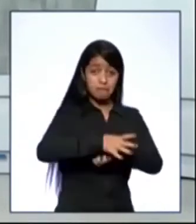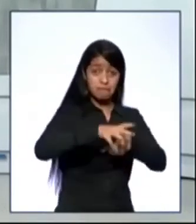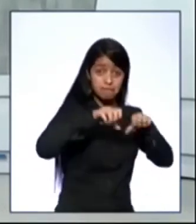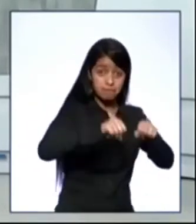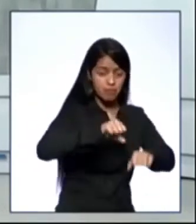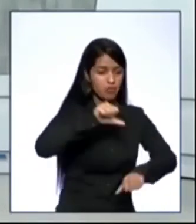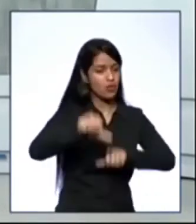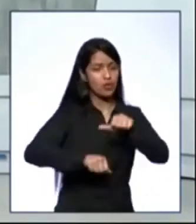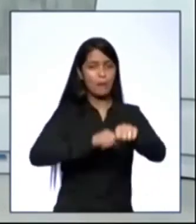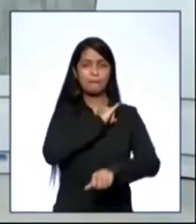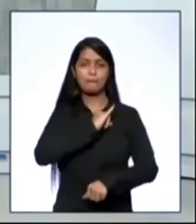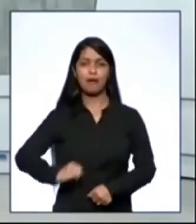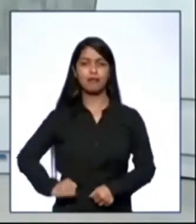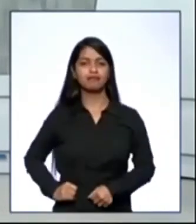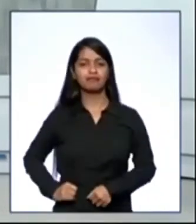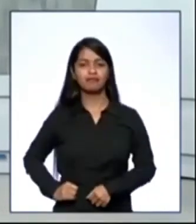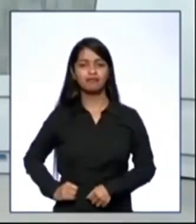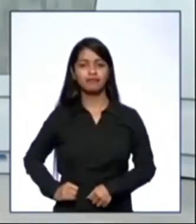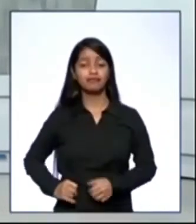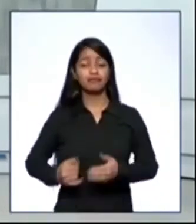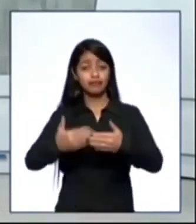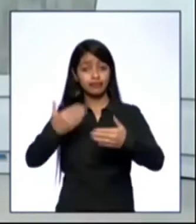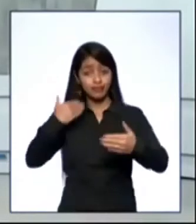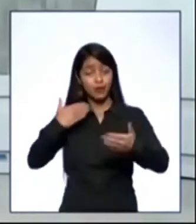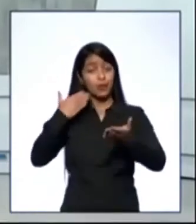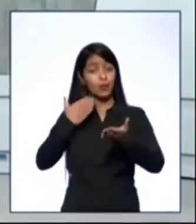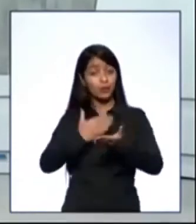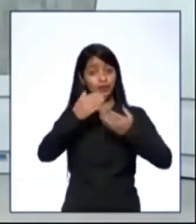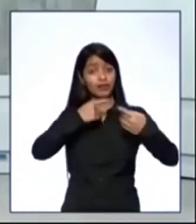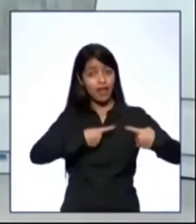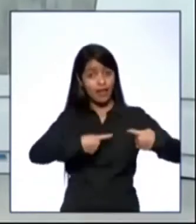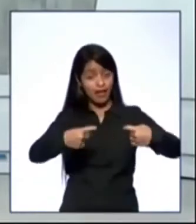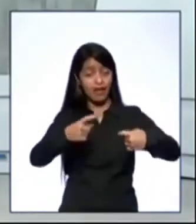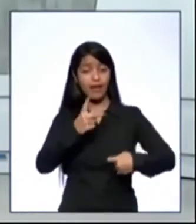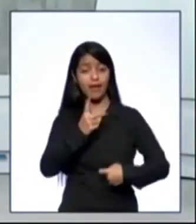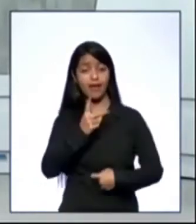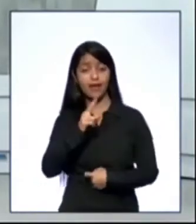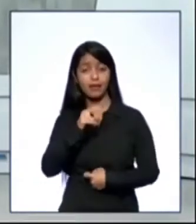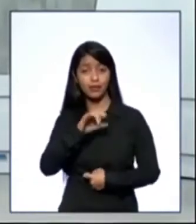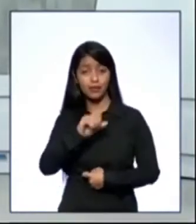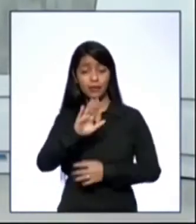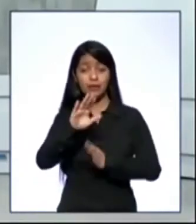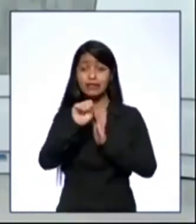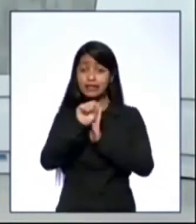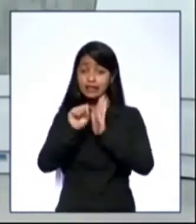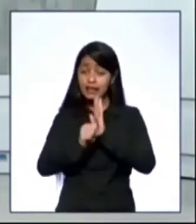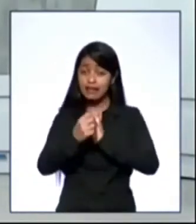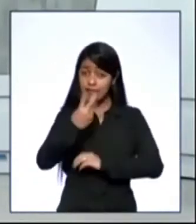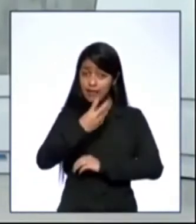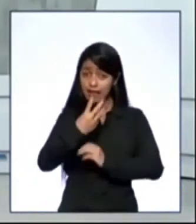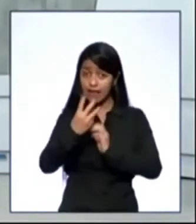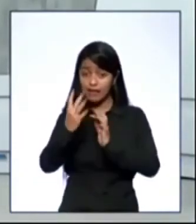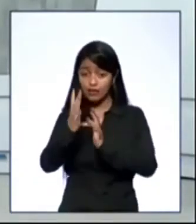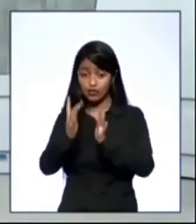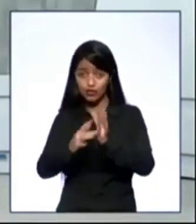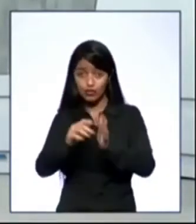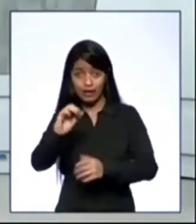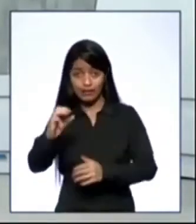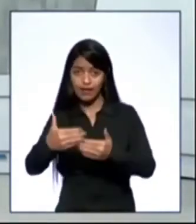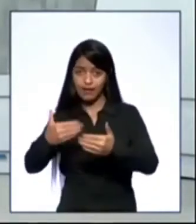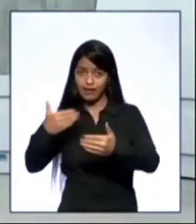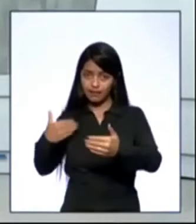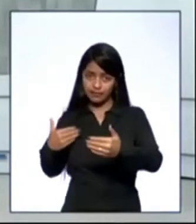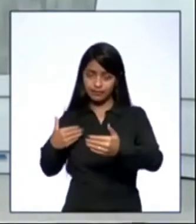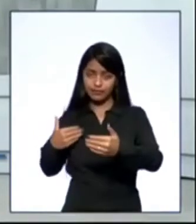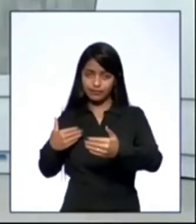na República, começa com as guerras púnicas. Gente, lembrando que é só a partir do século III a.C. Então, como é que eu te